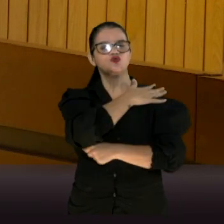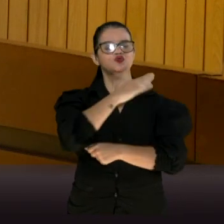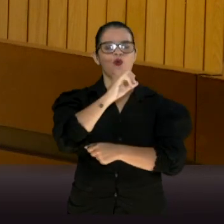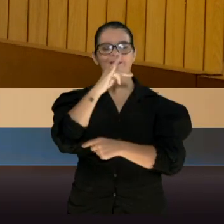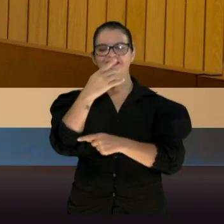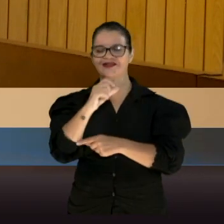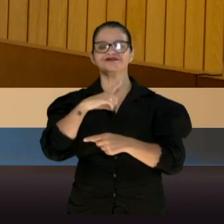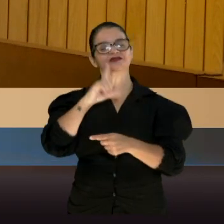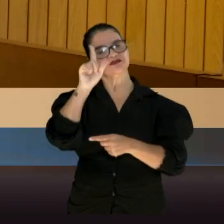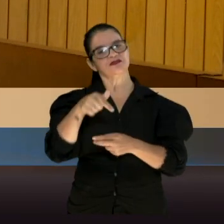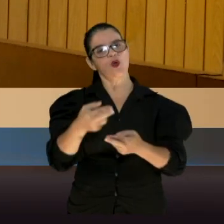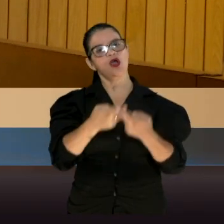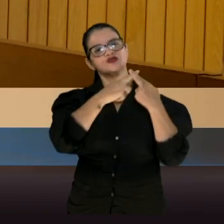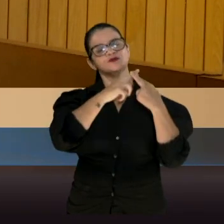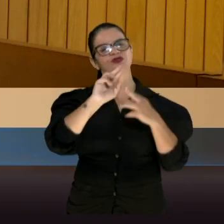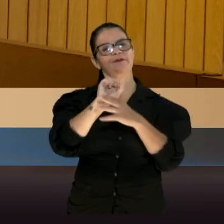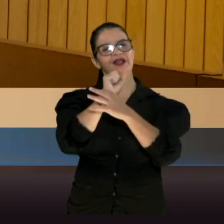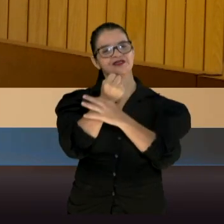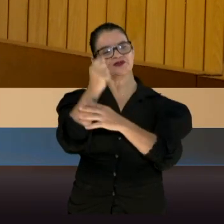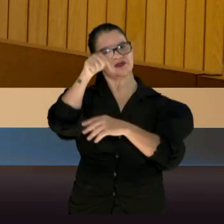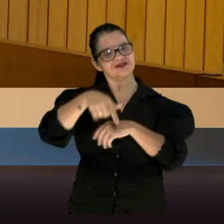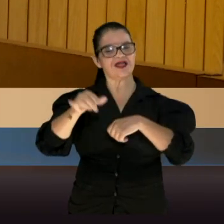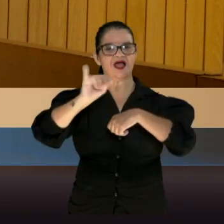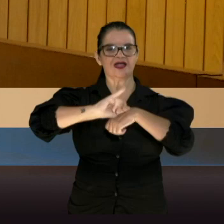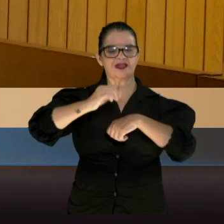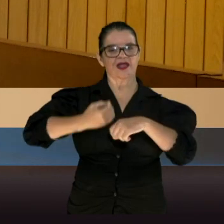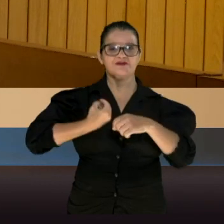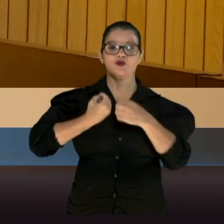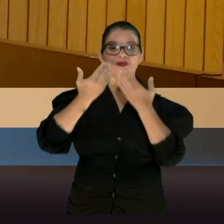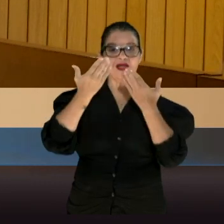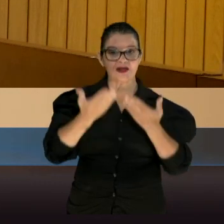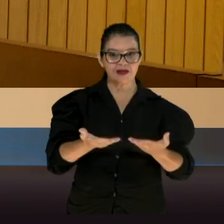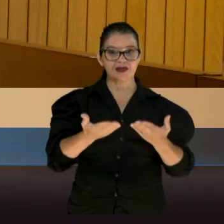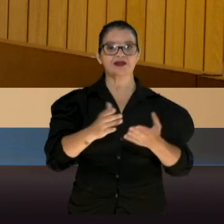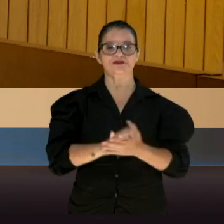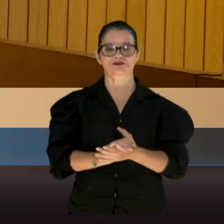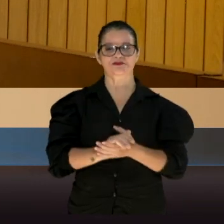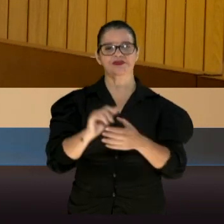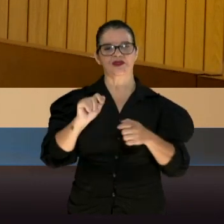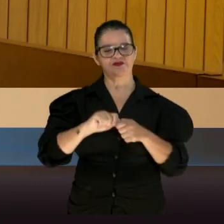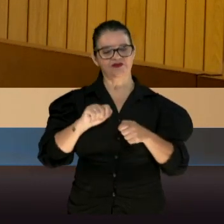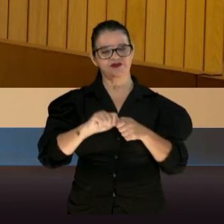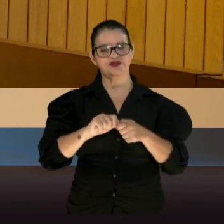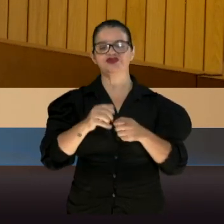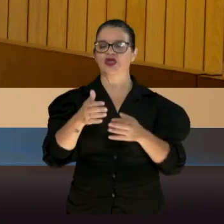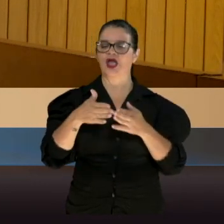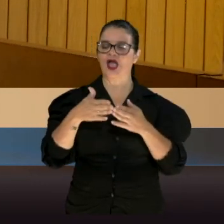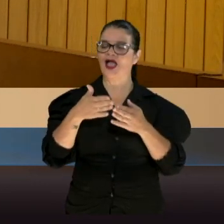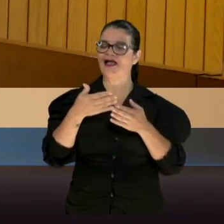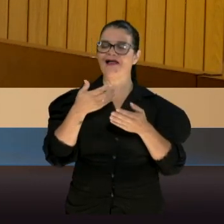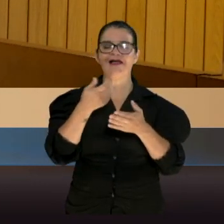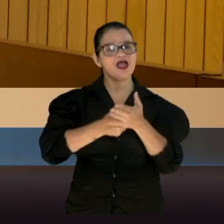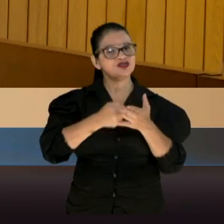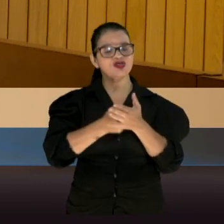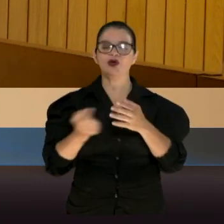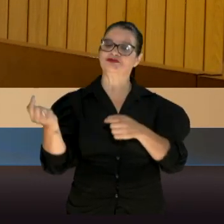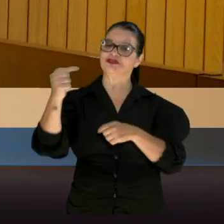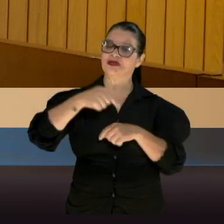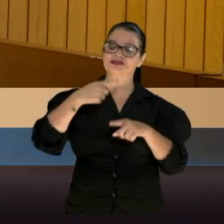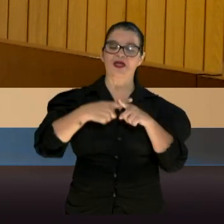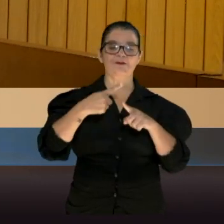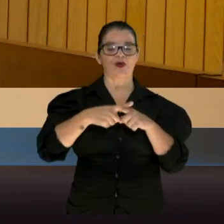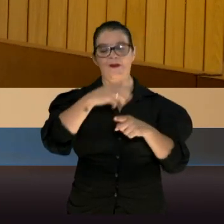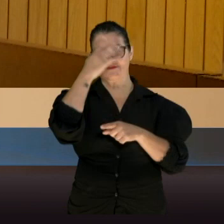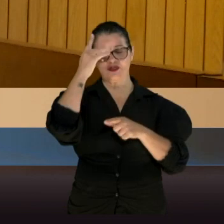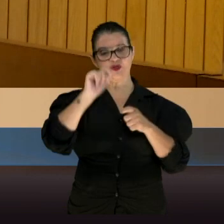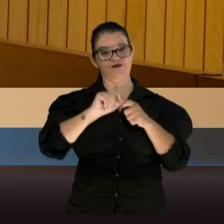são responsáveis pela segurança aqui na capital, estão aqui presentes. Fiz questão de trazê-los, porque ninguém faz nada